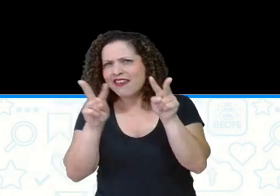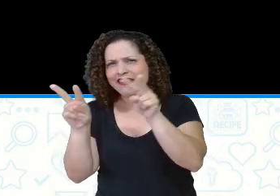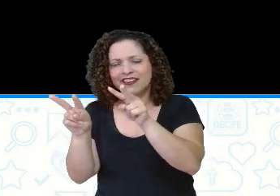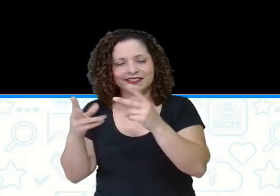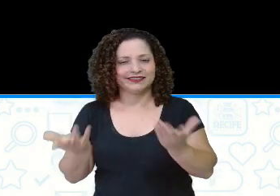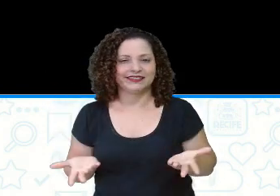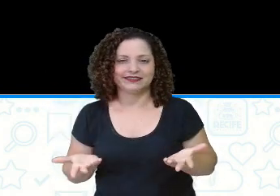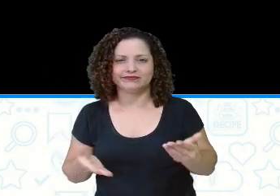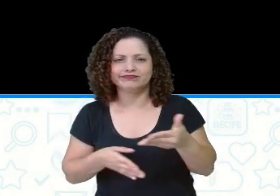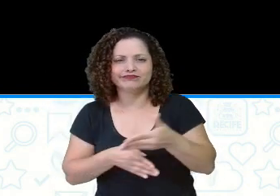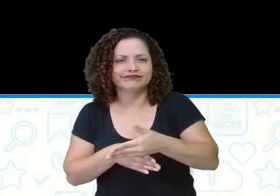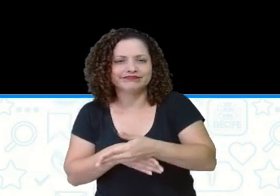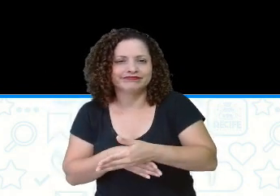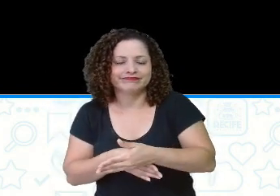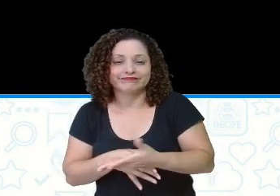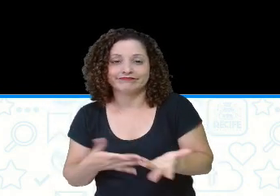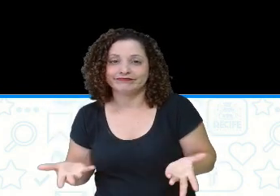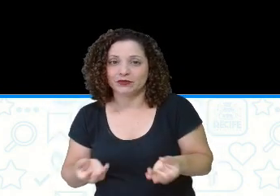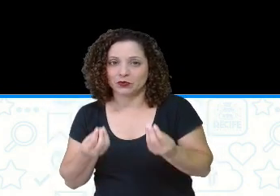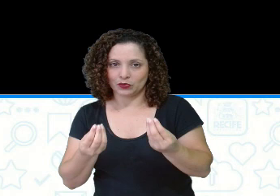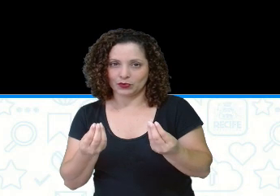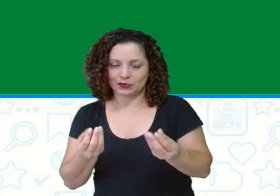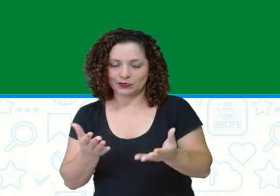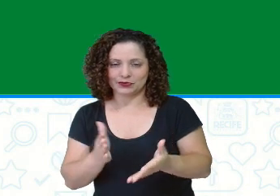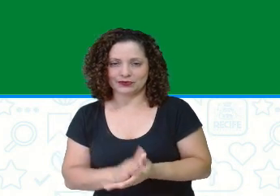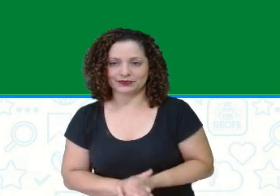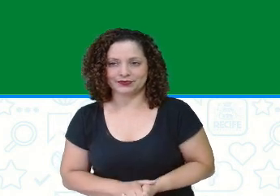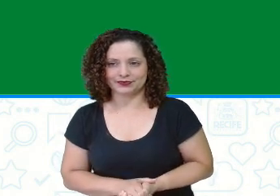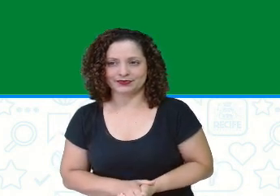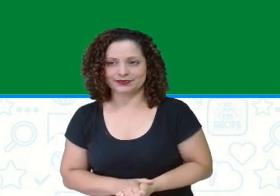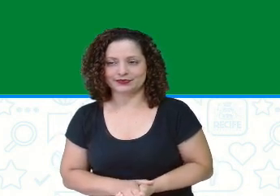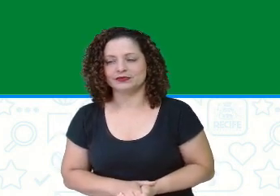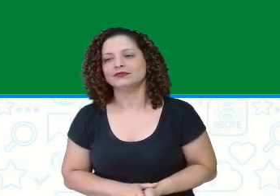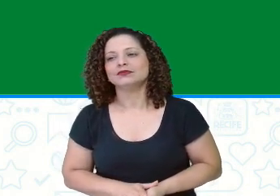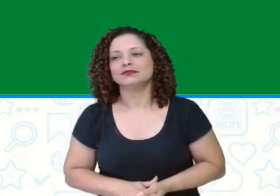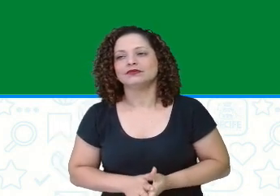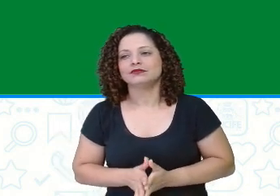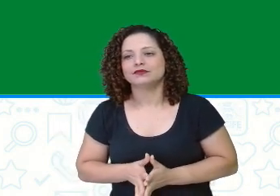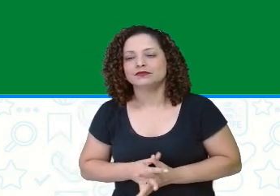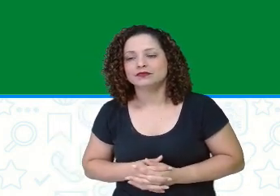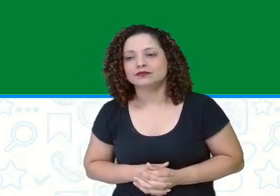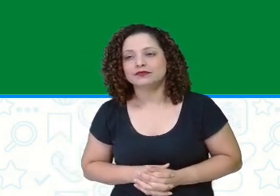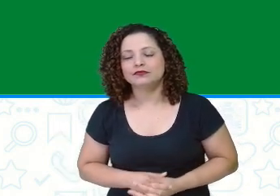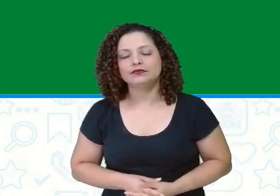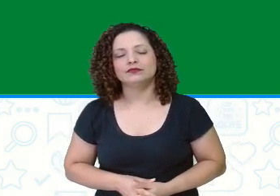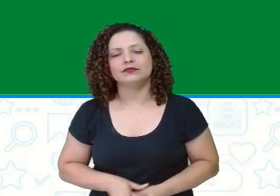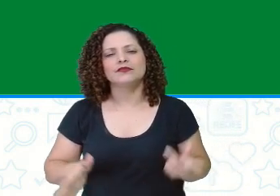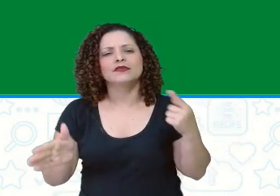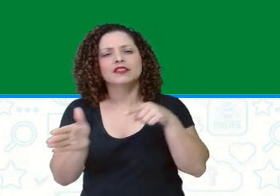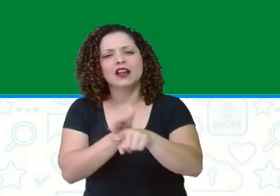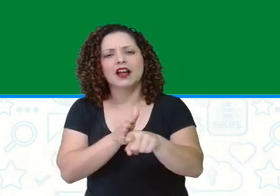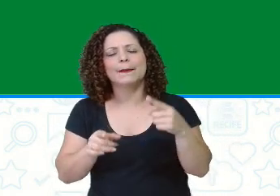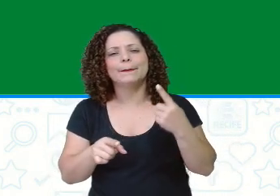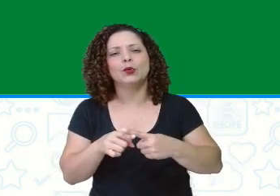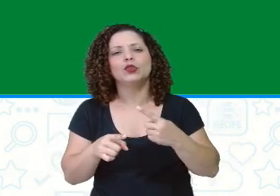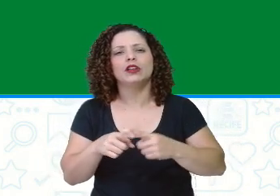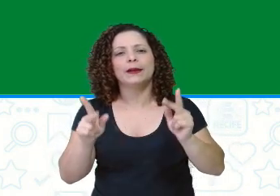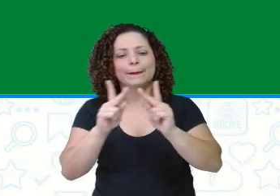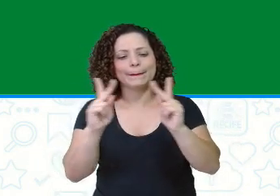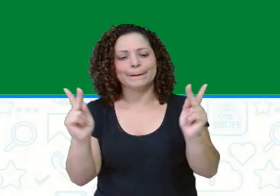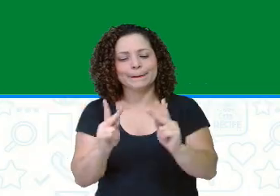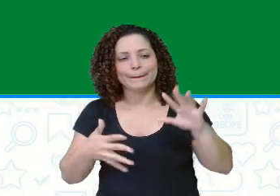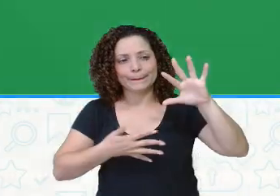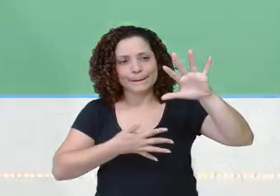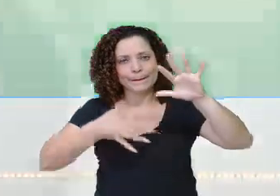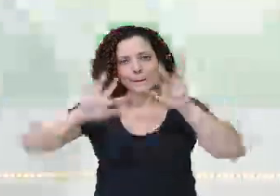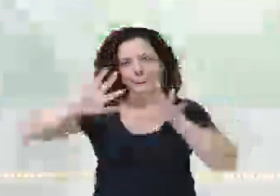nem, se a gente entrar, já está aqui, não dá para ver nada, né? Vamos seguir. Então, por que os mapas e globos terrestres? Por que